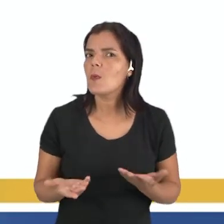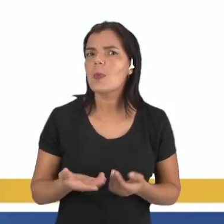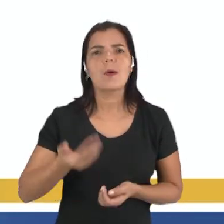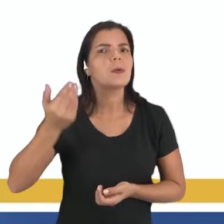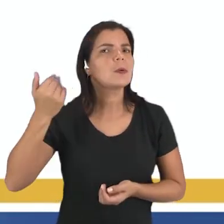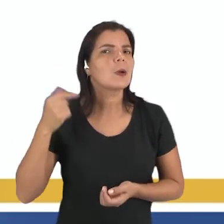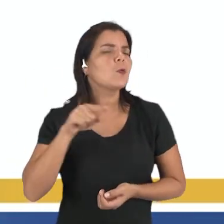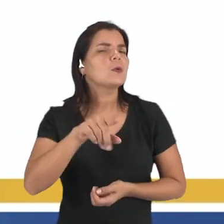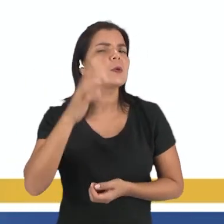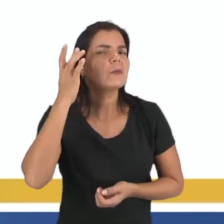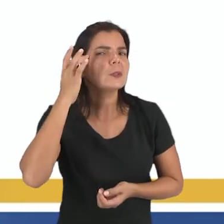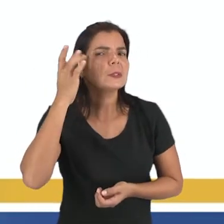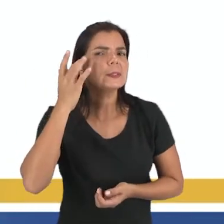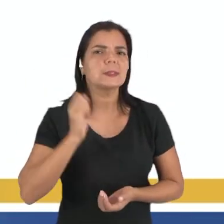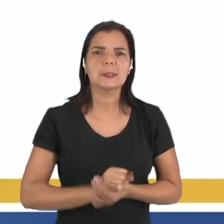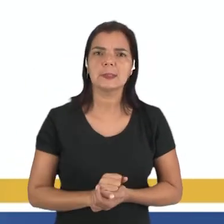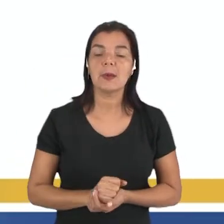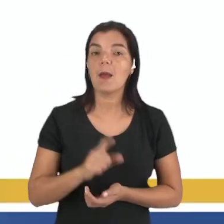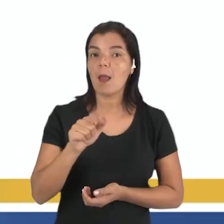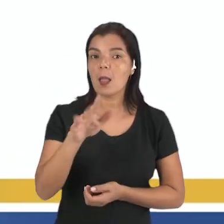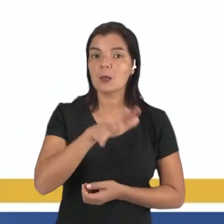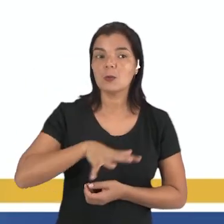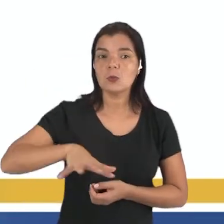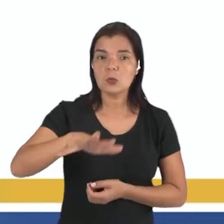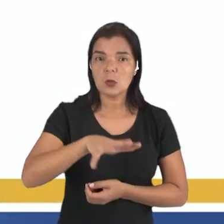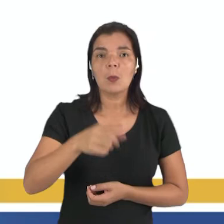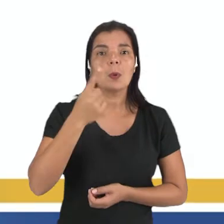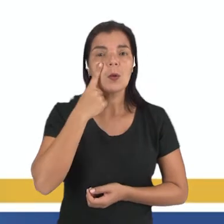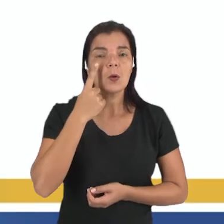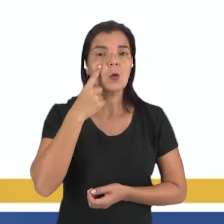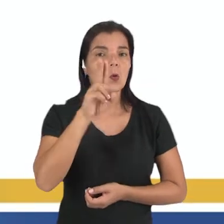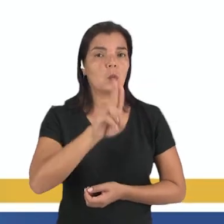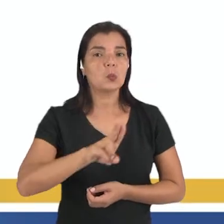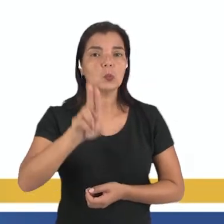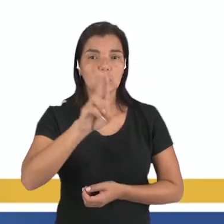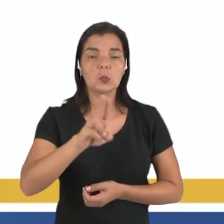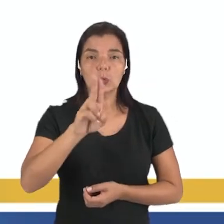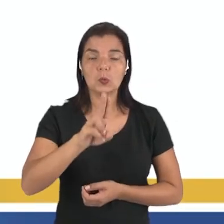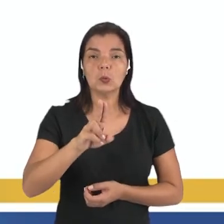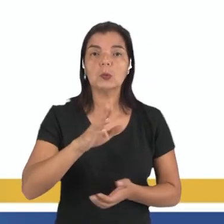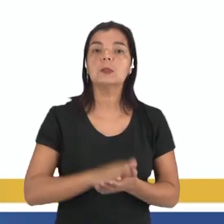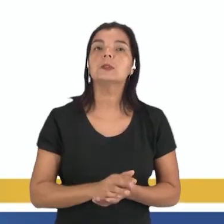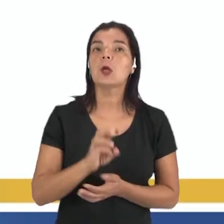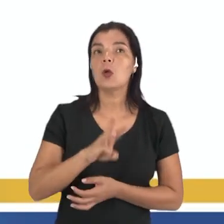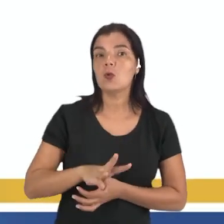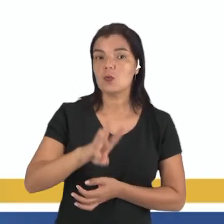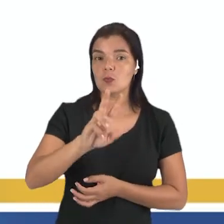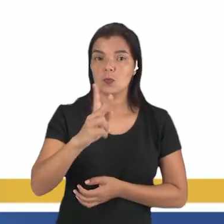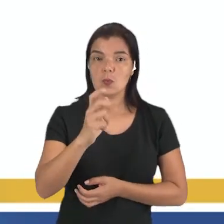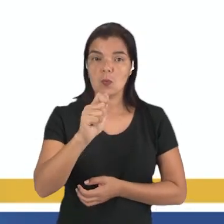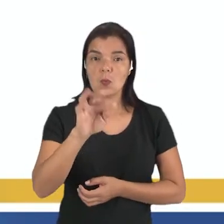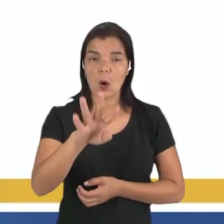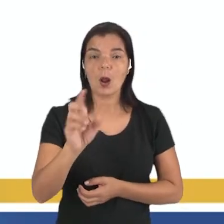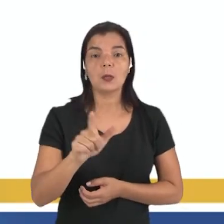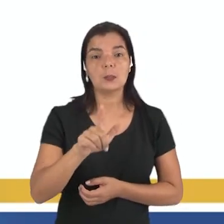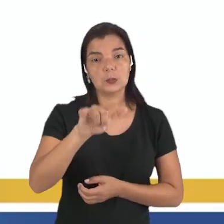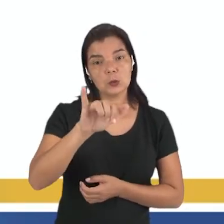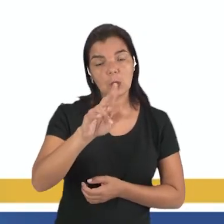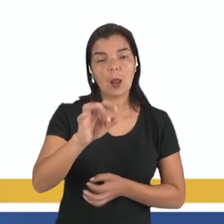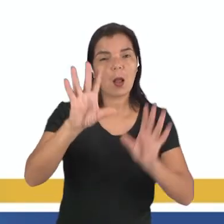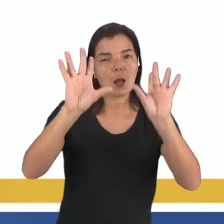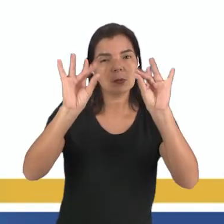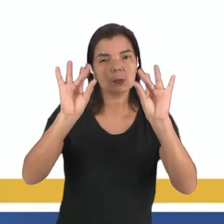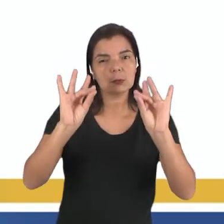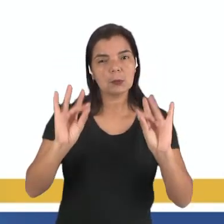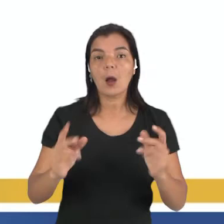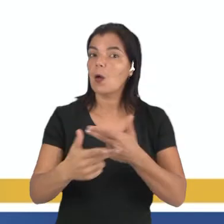o que você achou. Geralmente, pessoal, quando a gente usa essa construção de what like, a gente pede para você